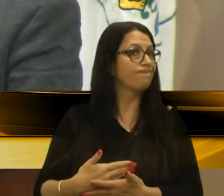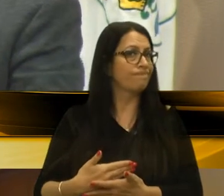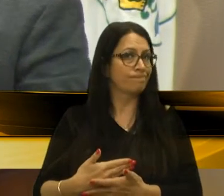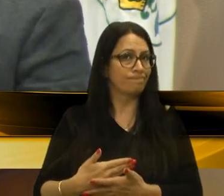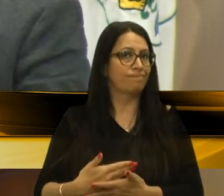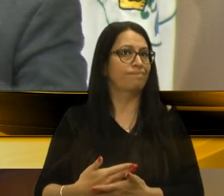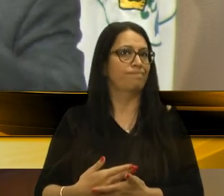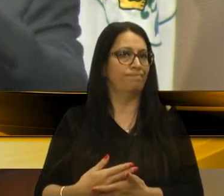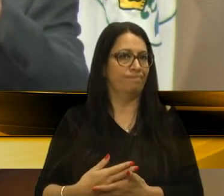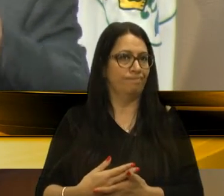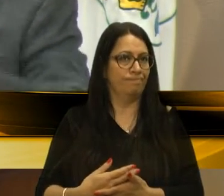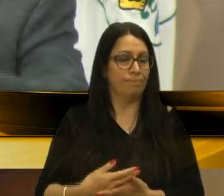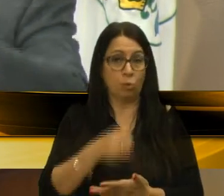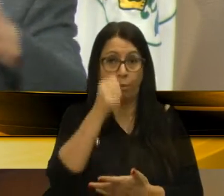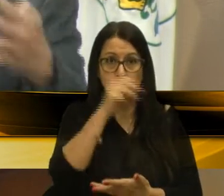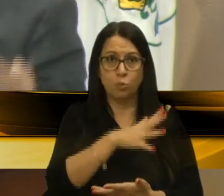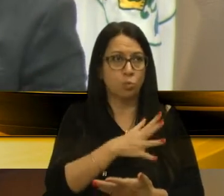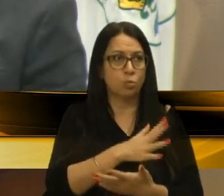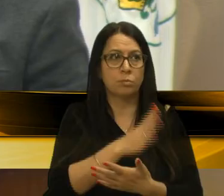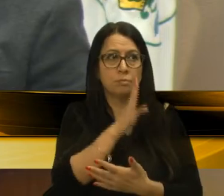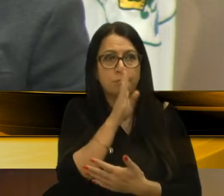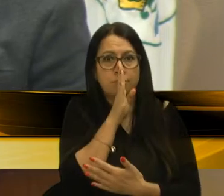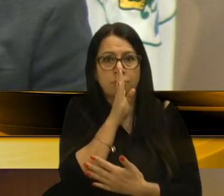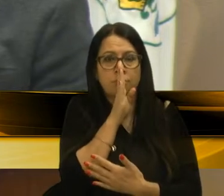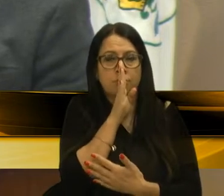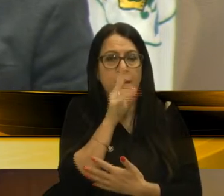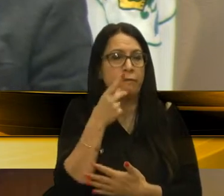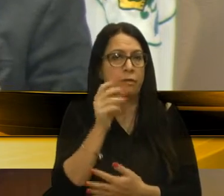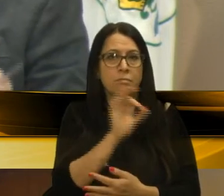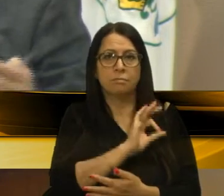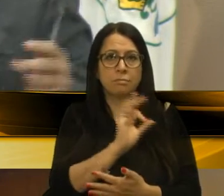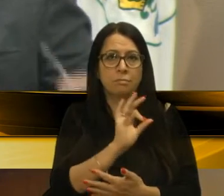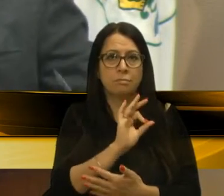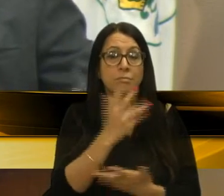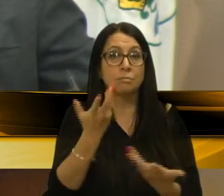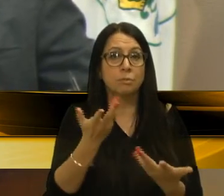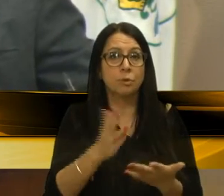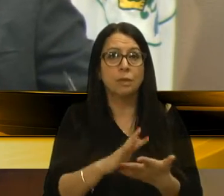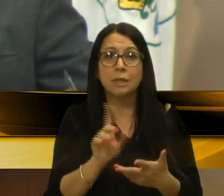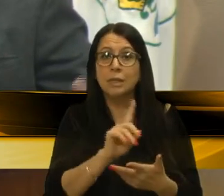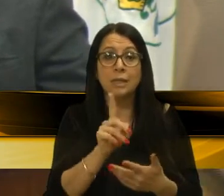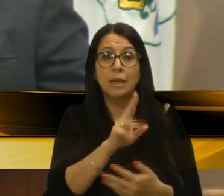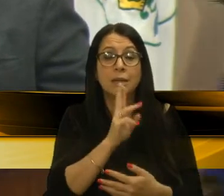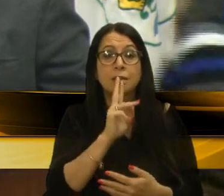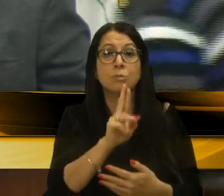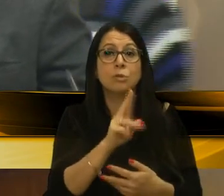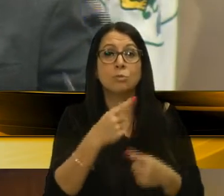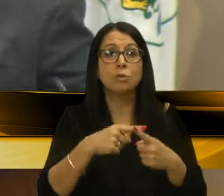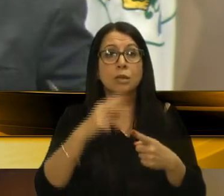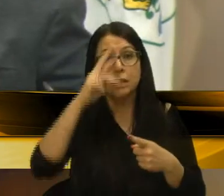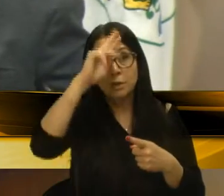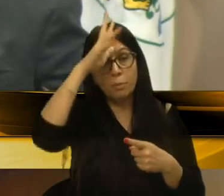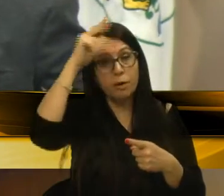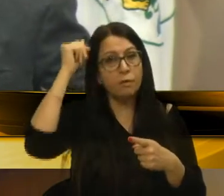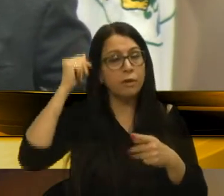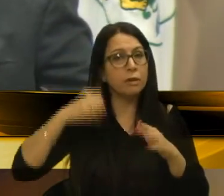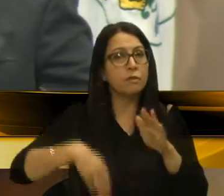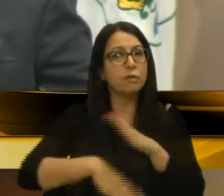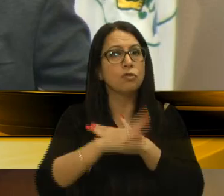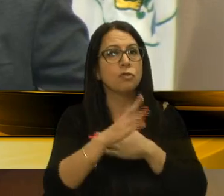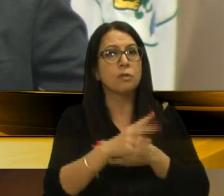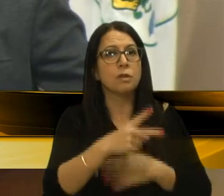estrondosos é um silêncio estrondoso aqui um silêncio quando ninguém responde porque prefeita viajando pela